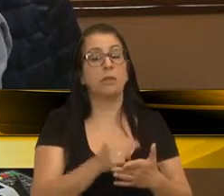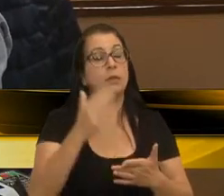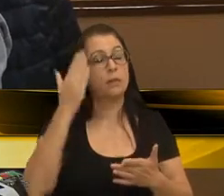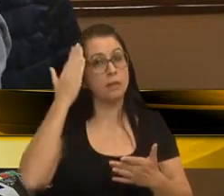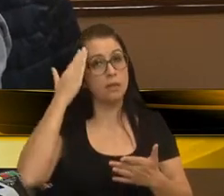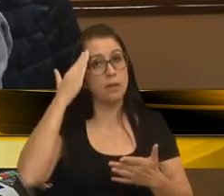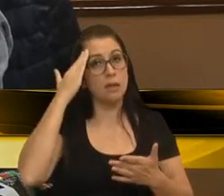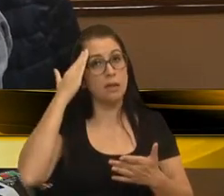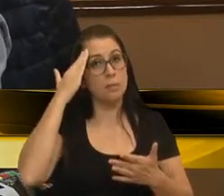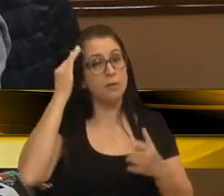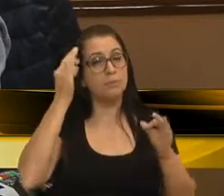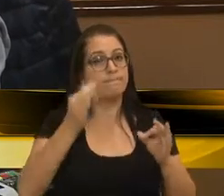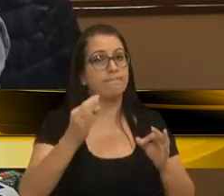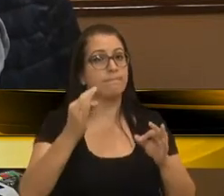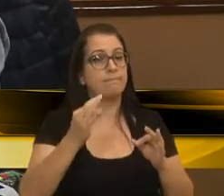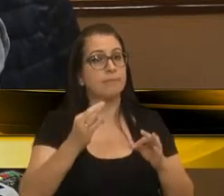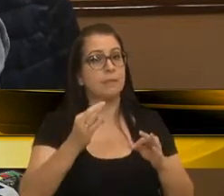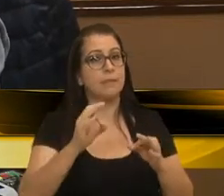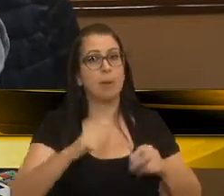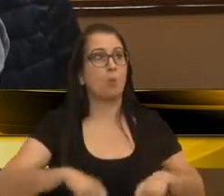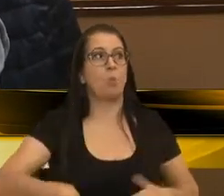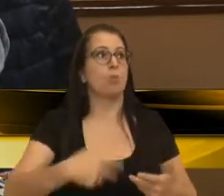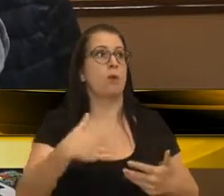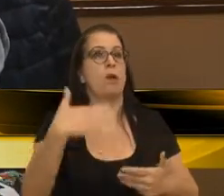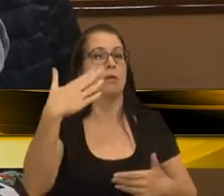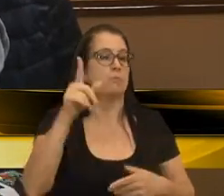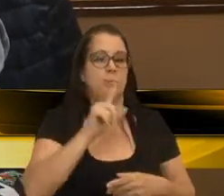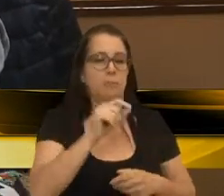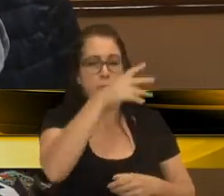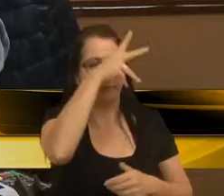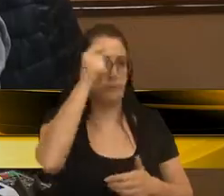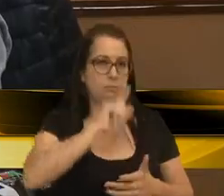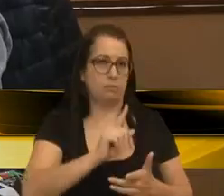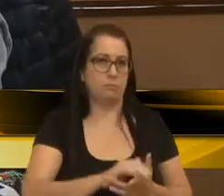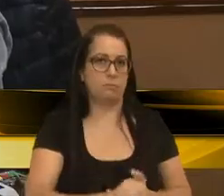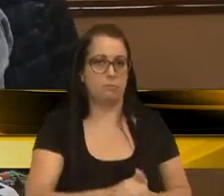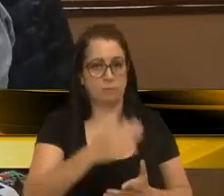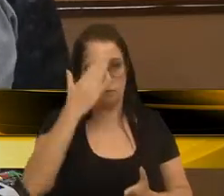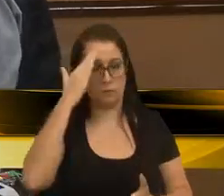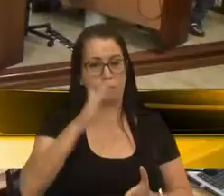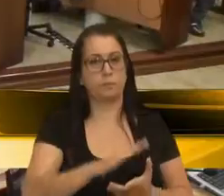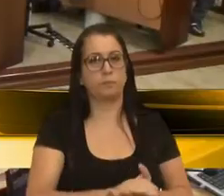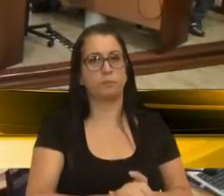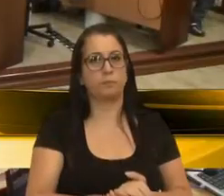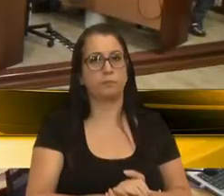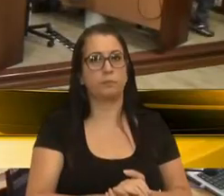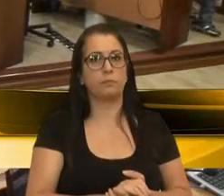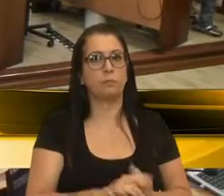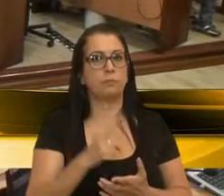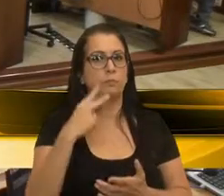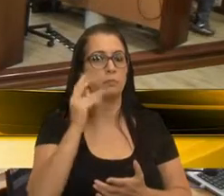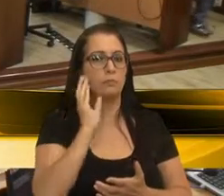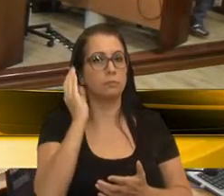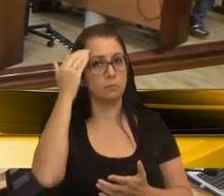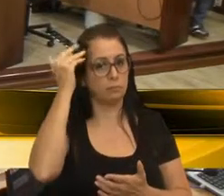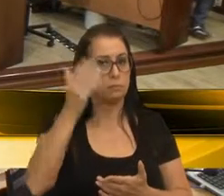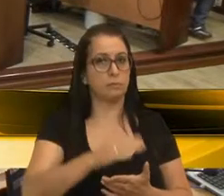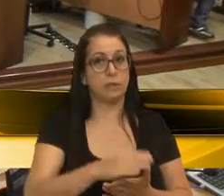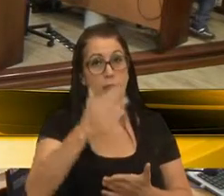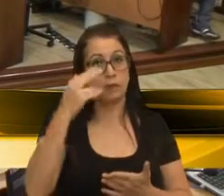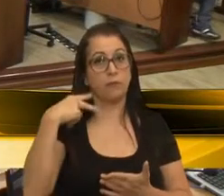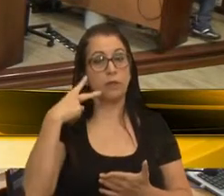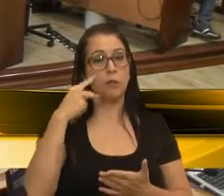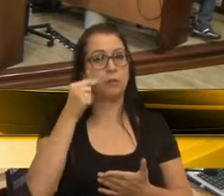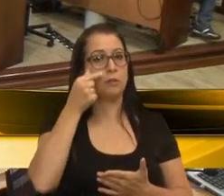que certamente não seria um custo muito grande para o poder público aí. Muito obrigado. Obrigado, vereador Felipe. Vereador Eloy,